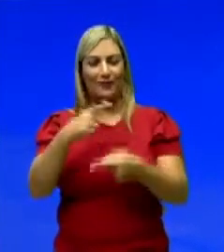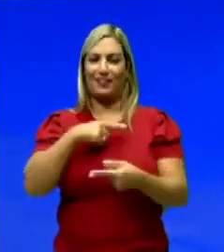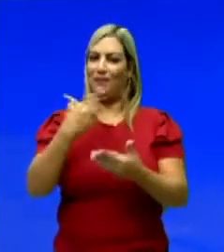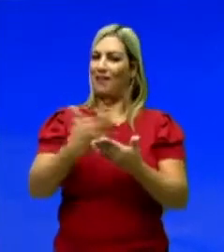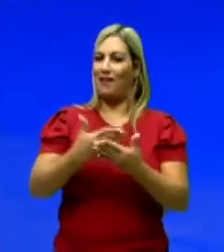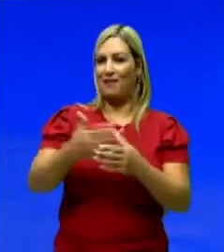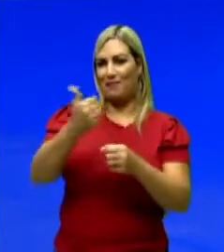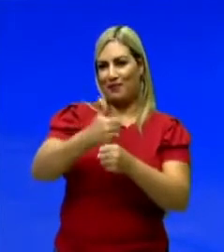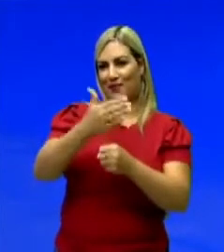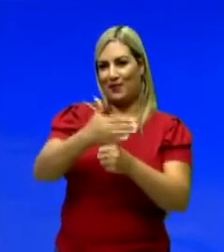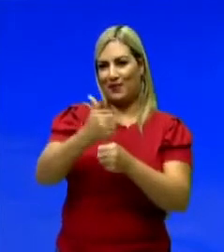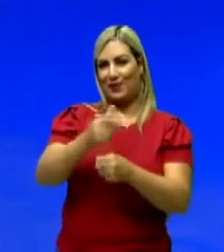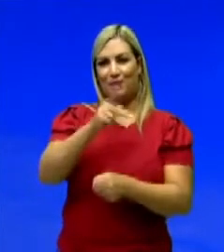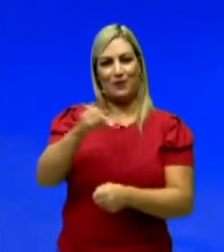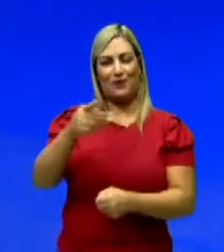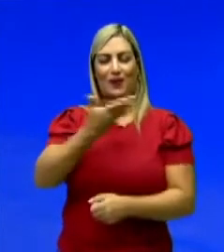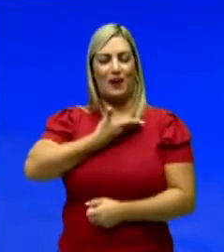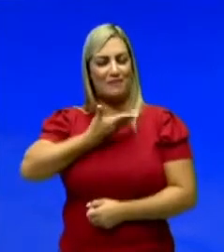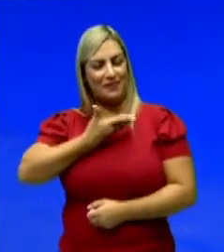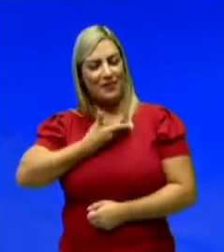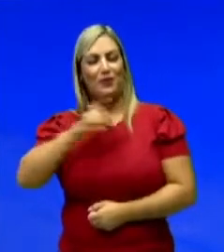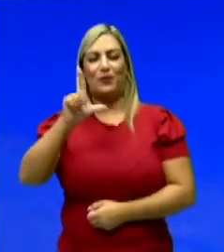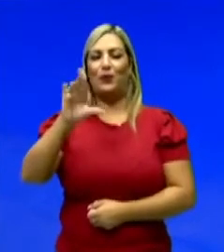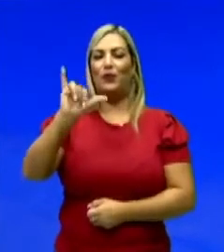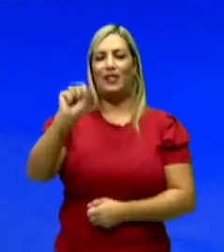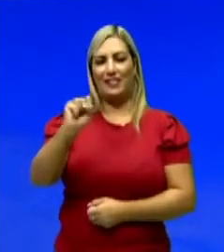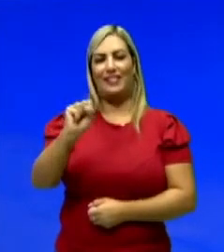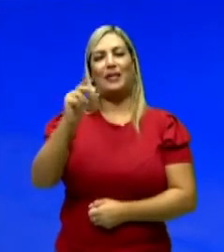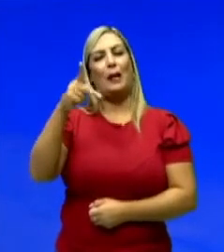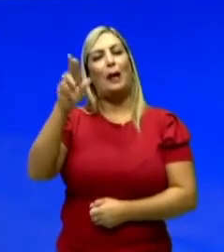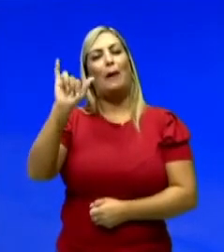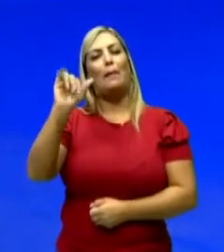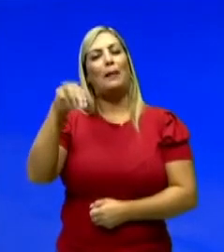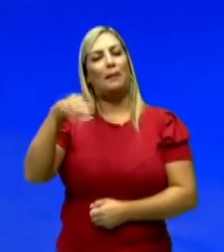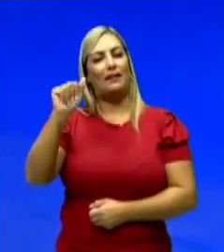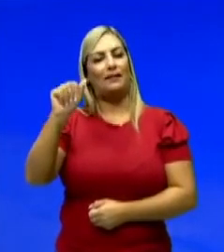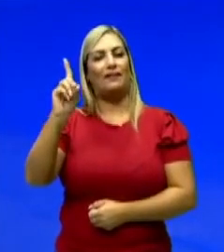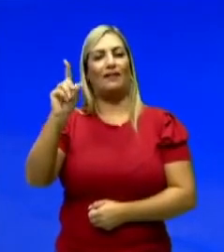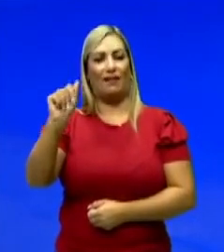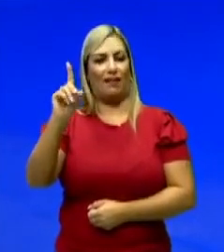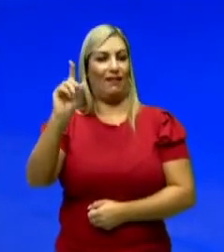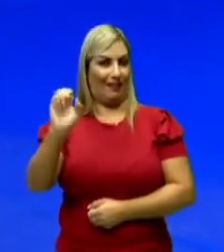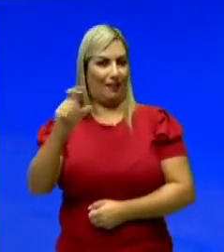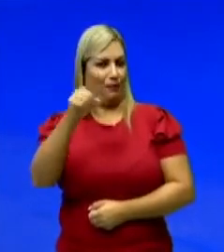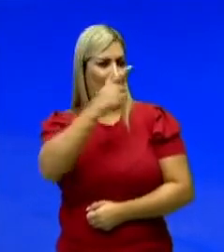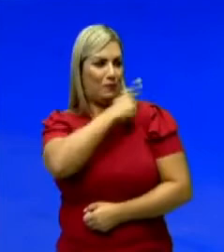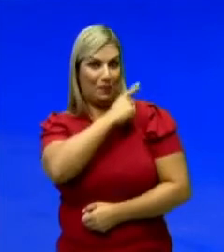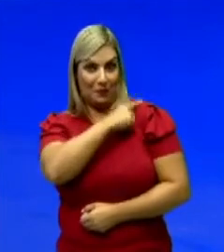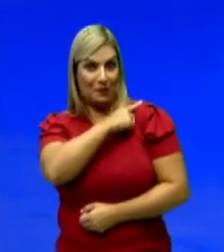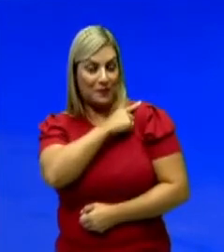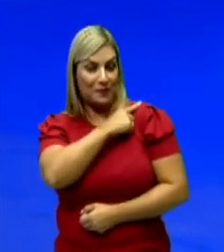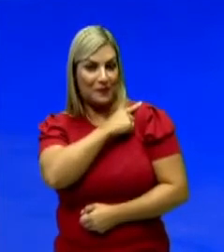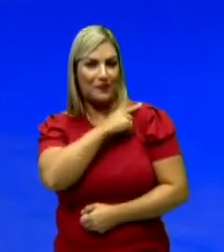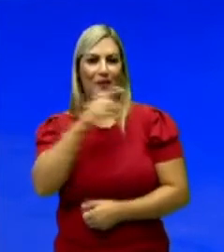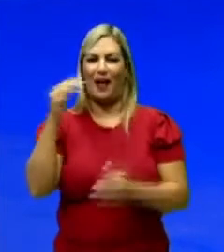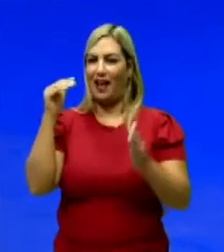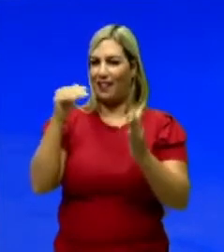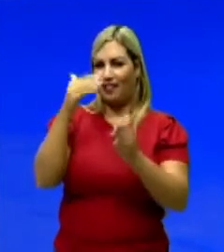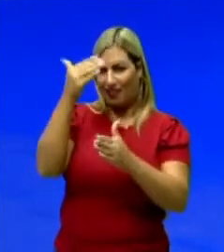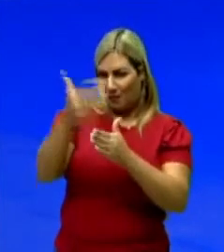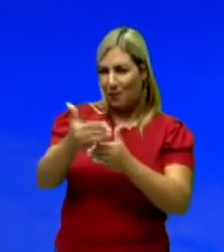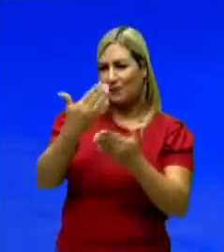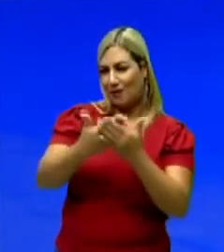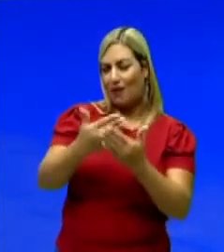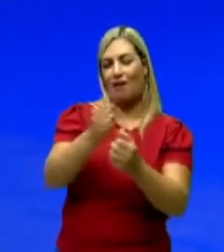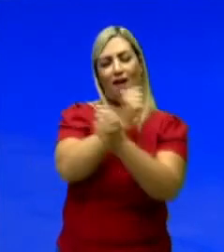teremos a aula de biologia com meu grande amigo luiz primandade para você que estudantes da 1ª série do ensino médio até a